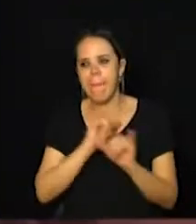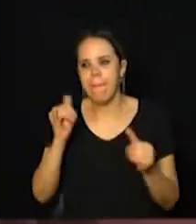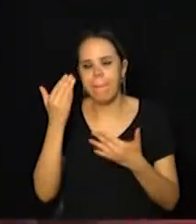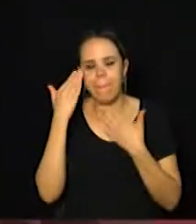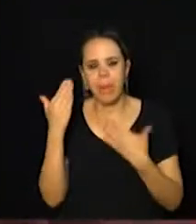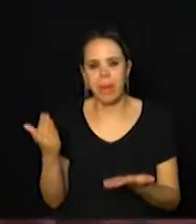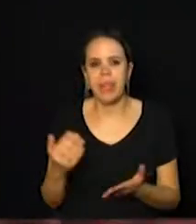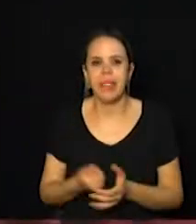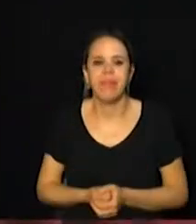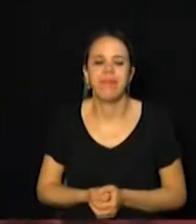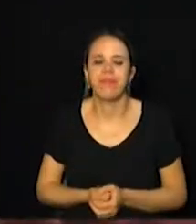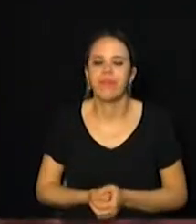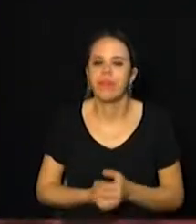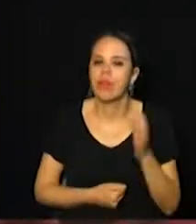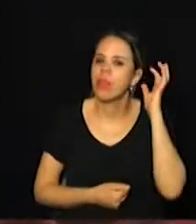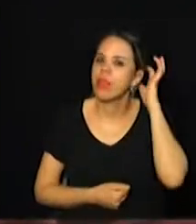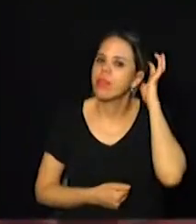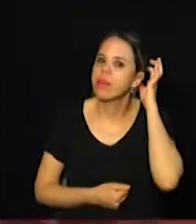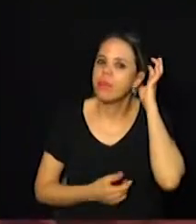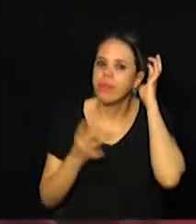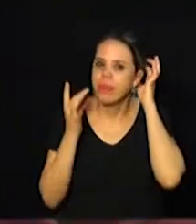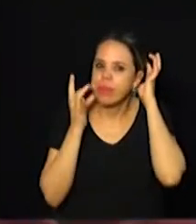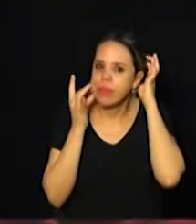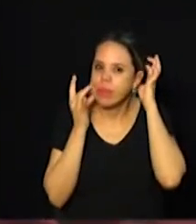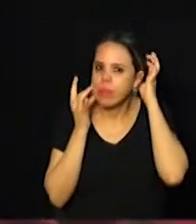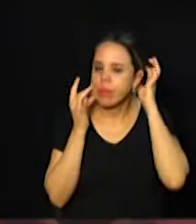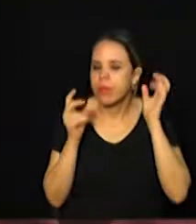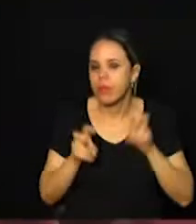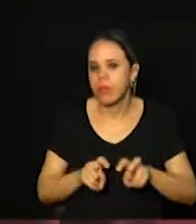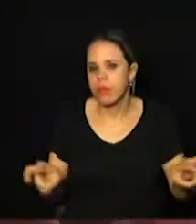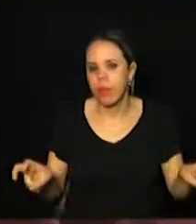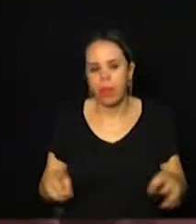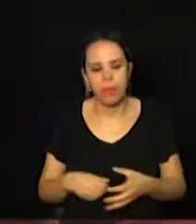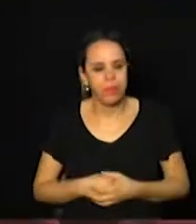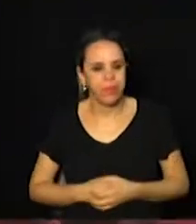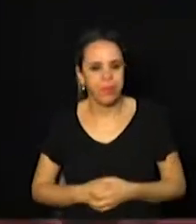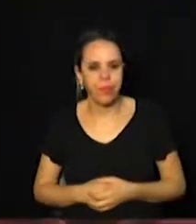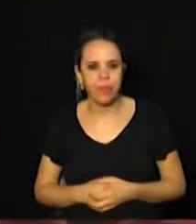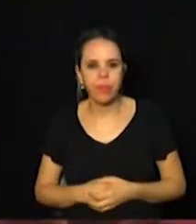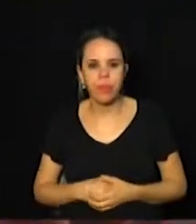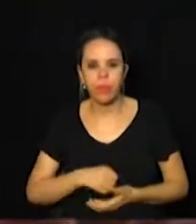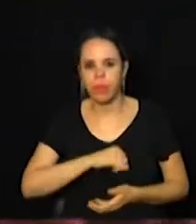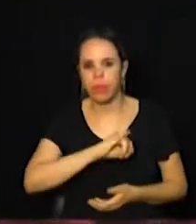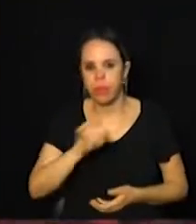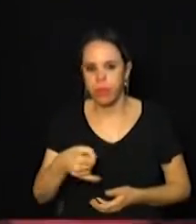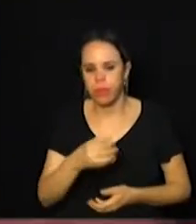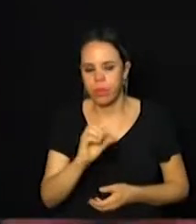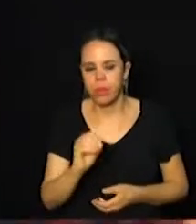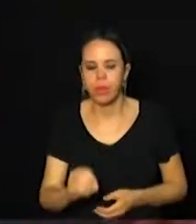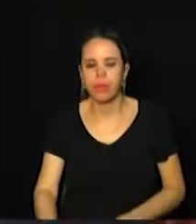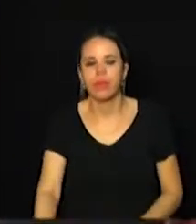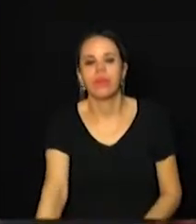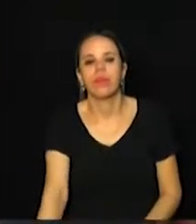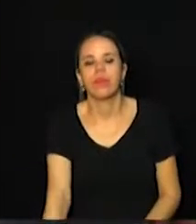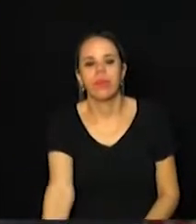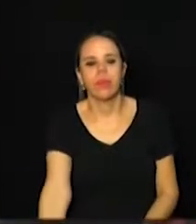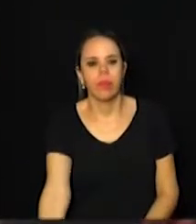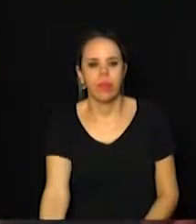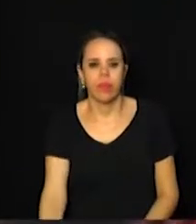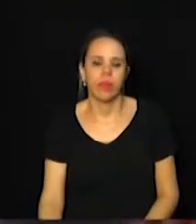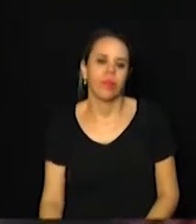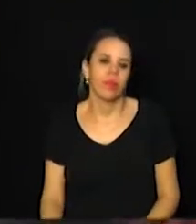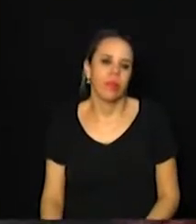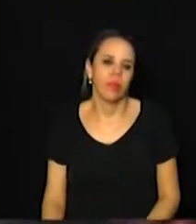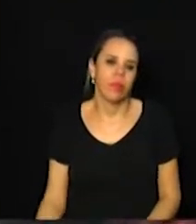agradecer e contará com a presença aqui na mesa o senhor João Batista Gomes pessoa representando o